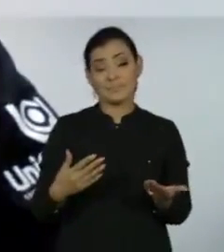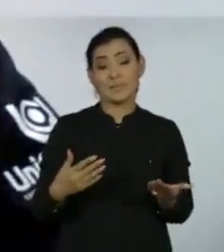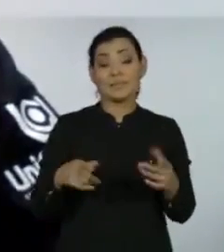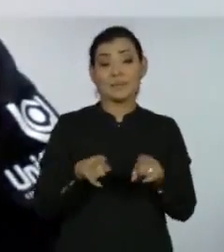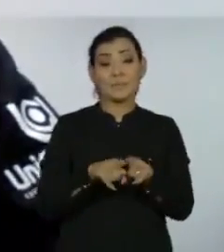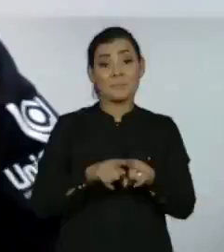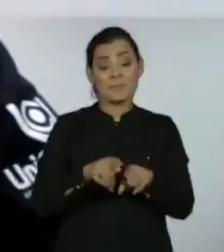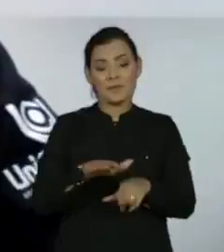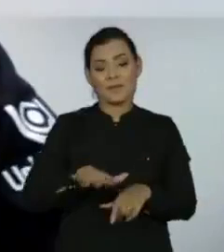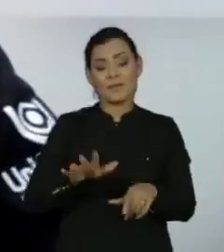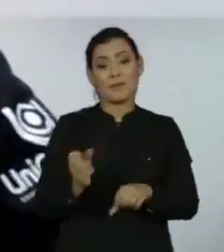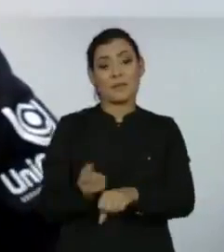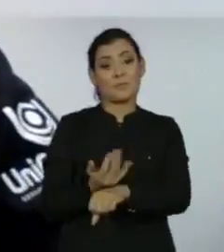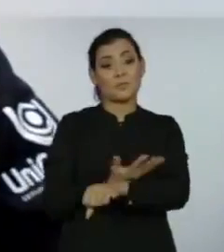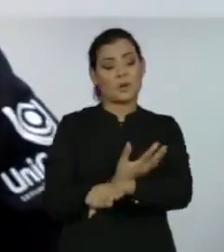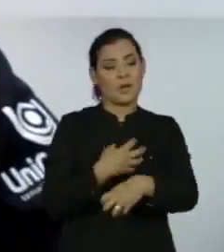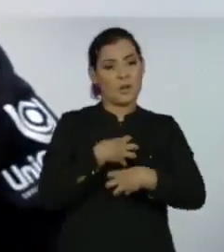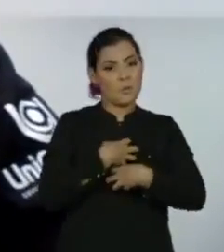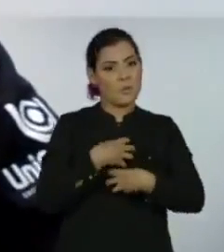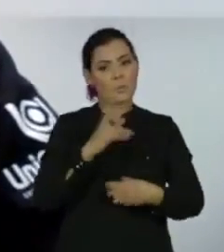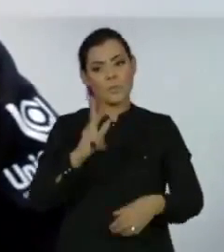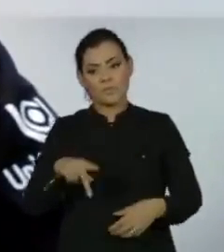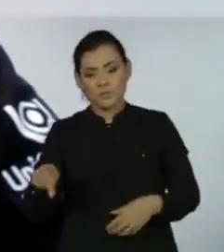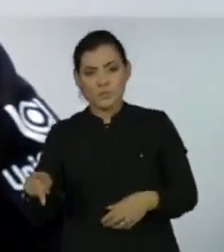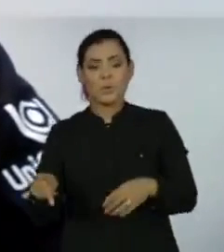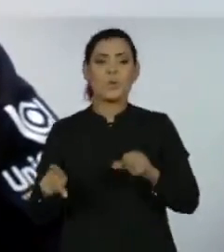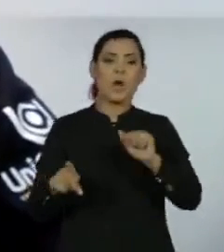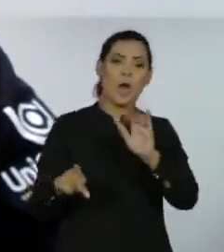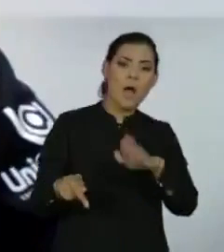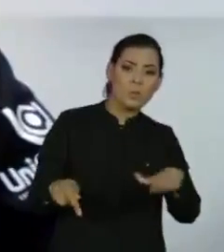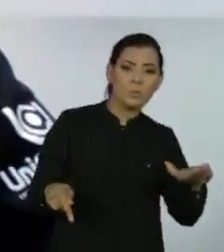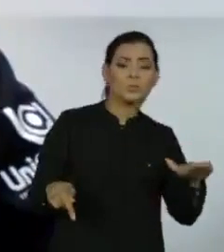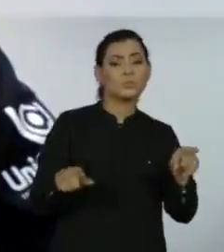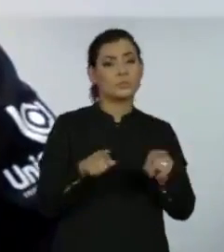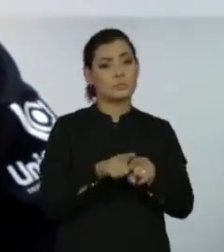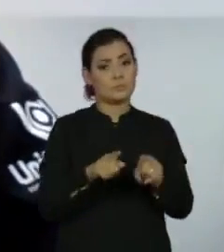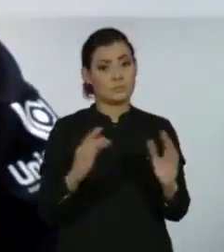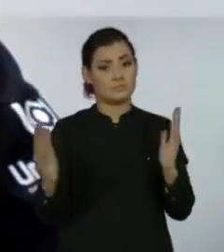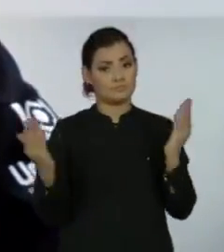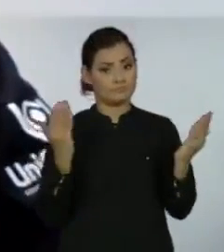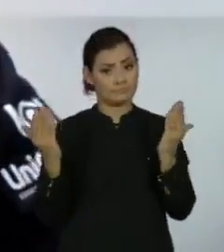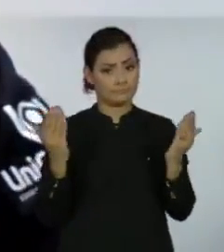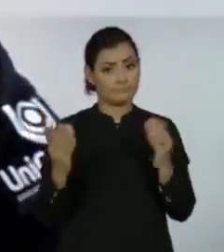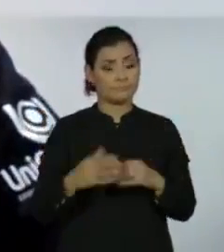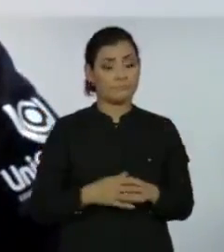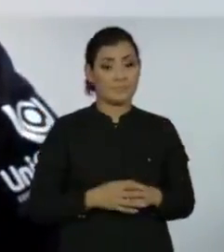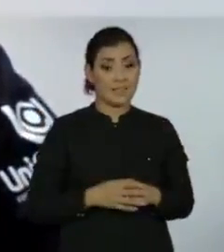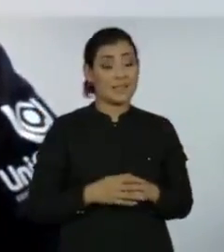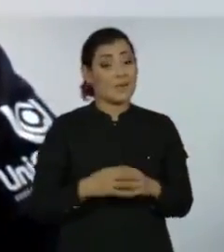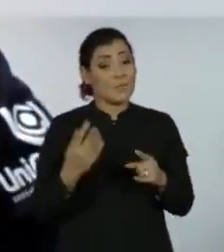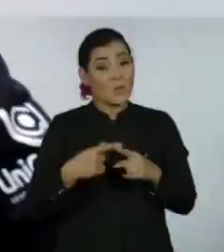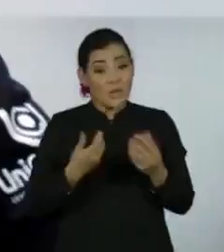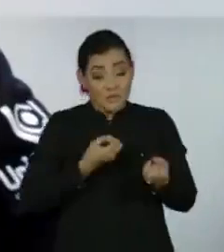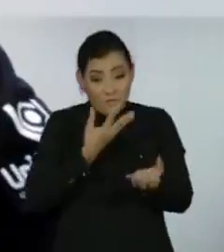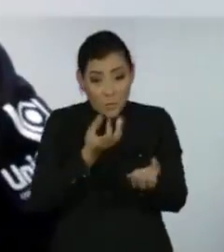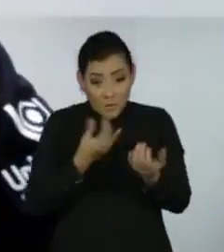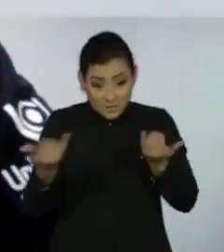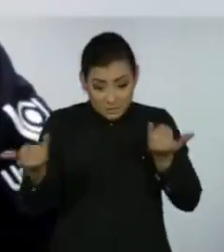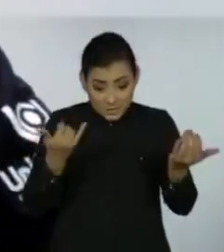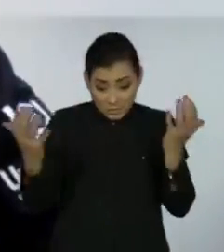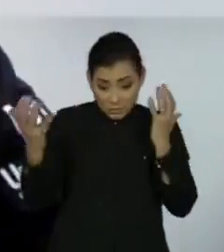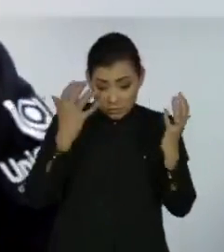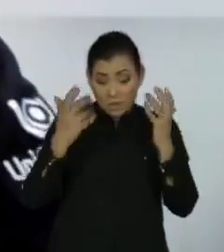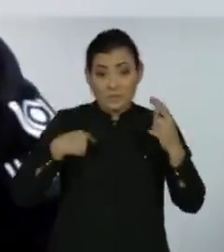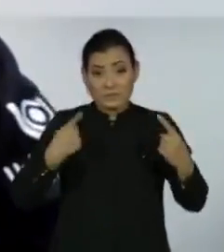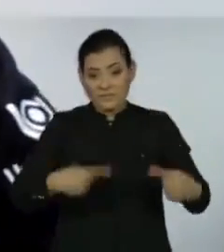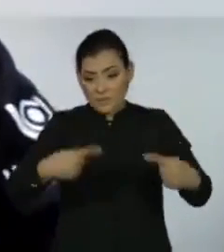condição emocional com que professores e estudantes são submetidos com o excesso de informação, com o excesso